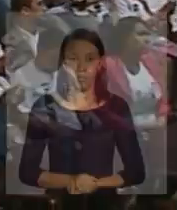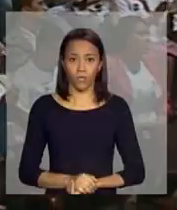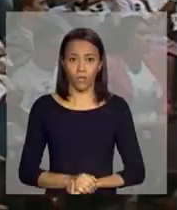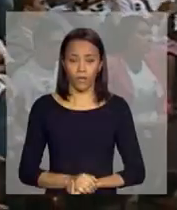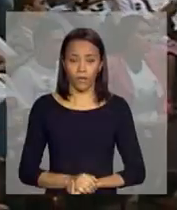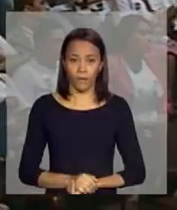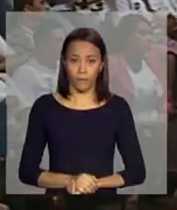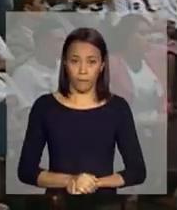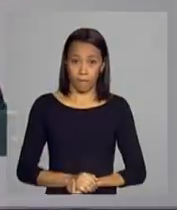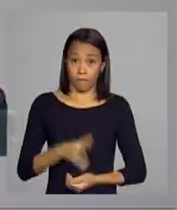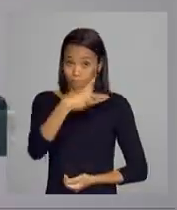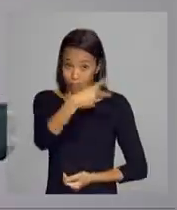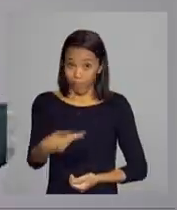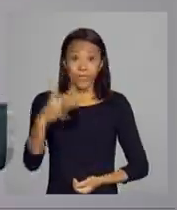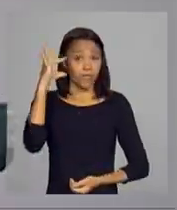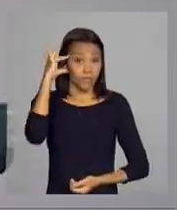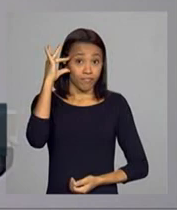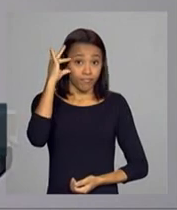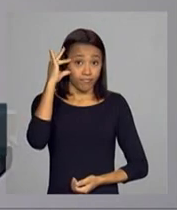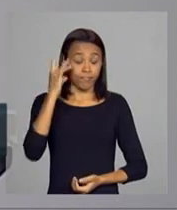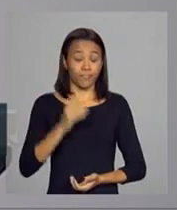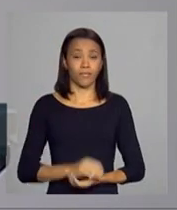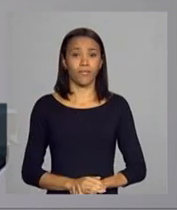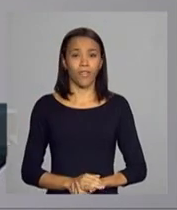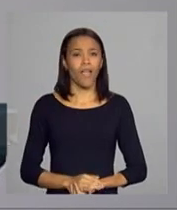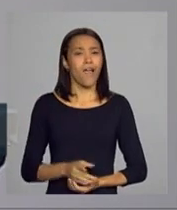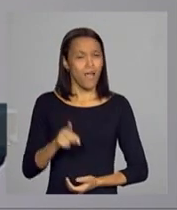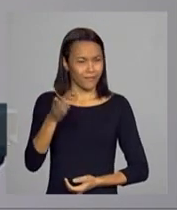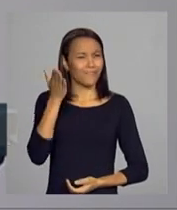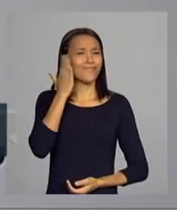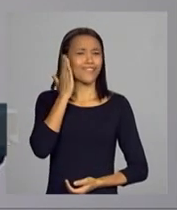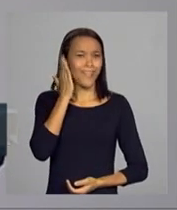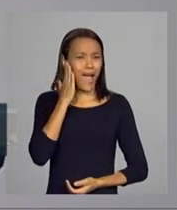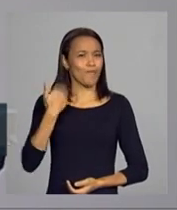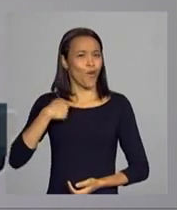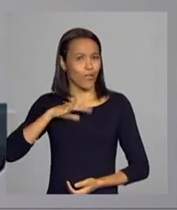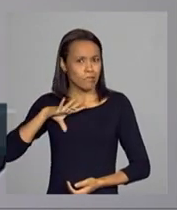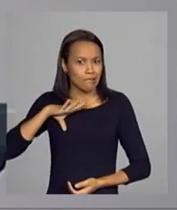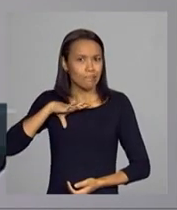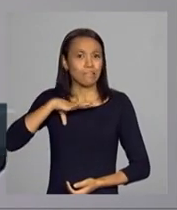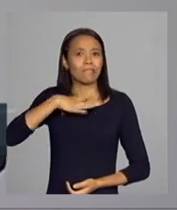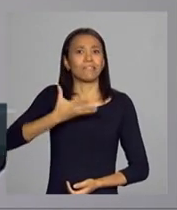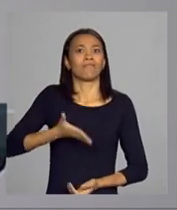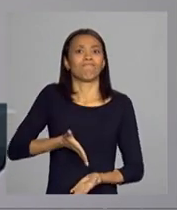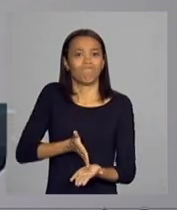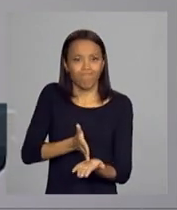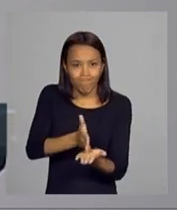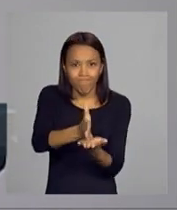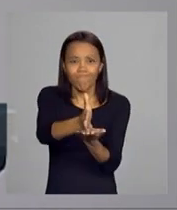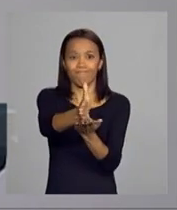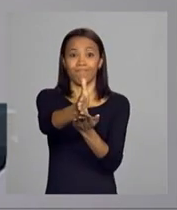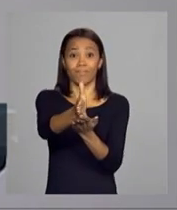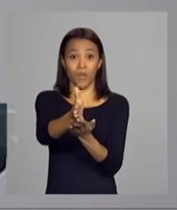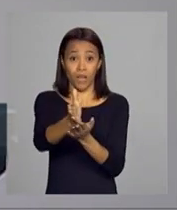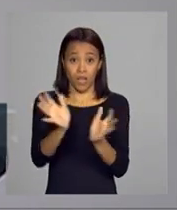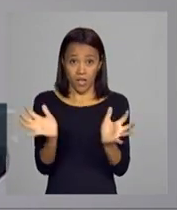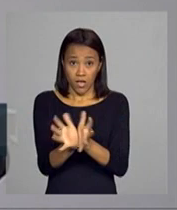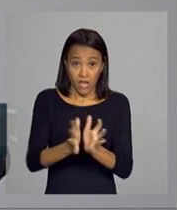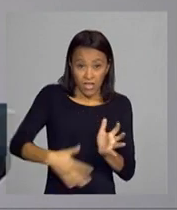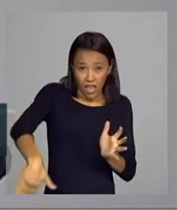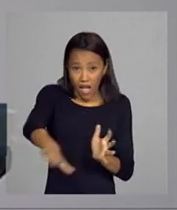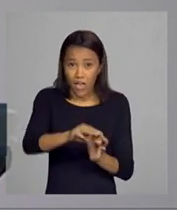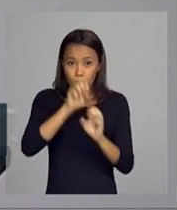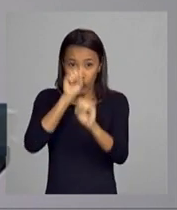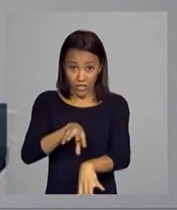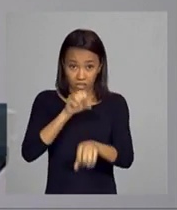Presidenta, nós temos, a senhora sabe, um grande desafio. O trabalho na educação